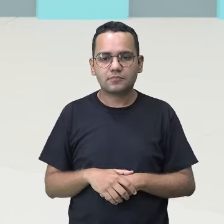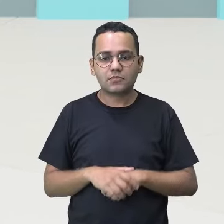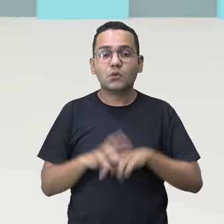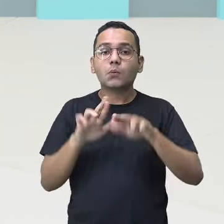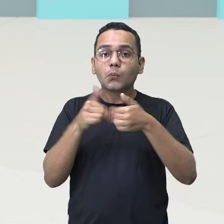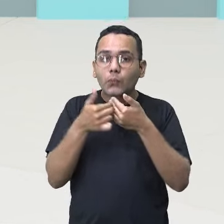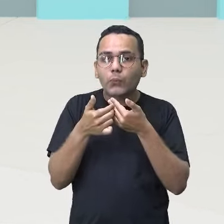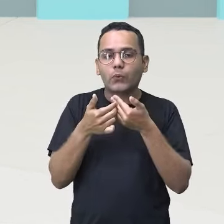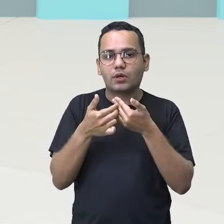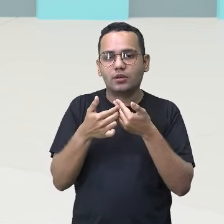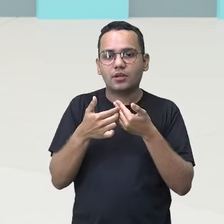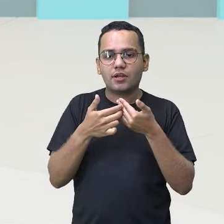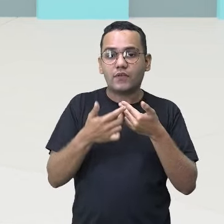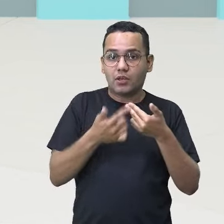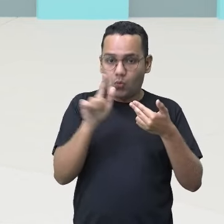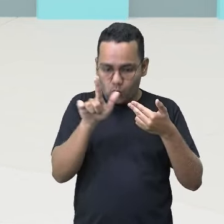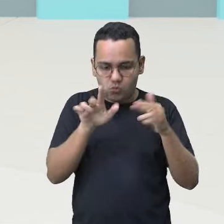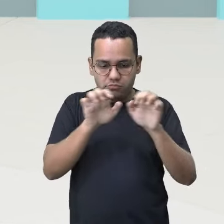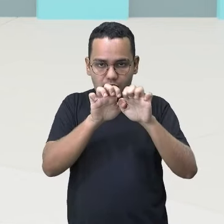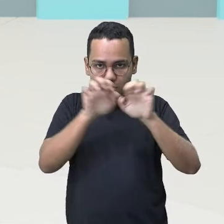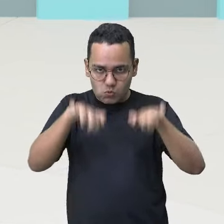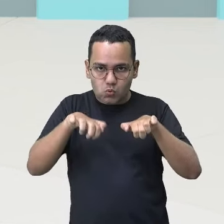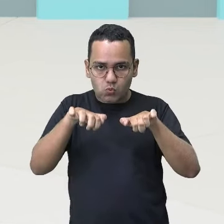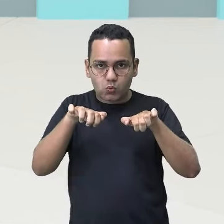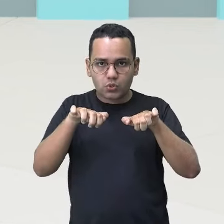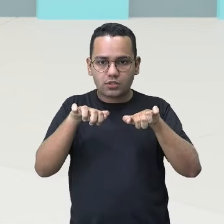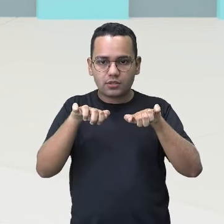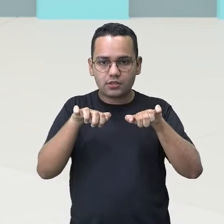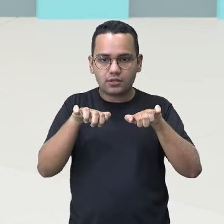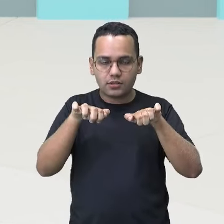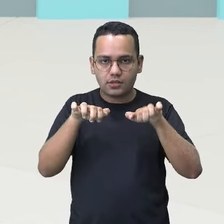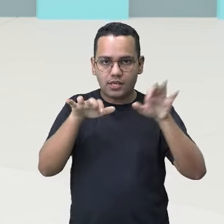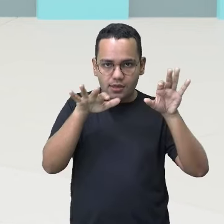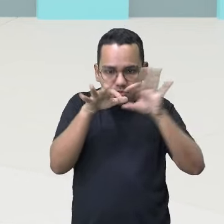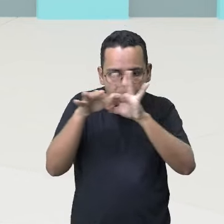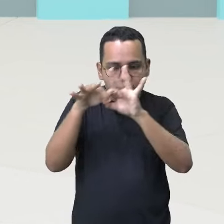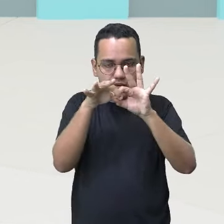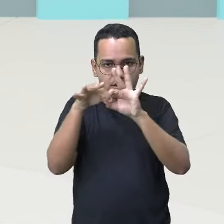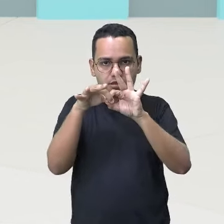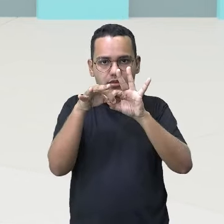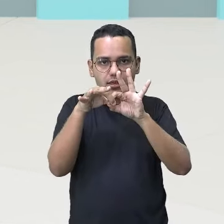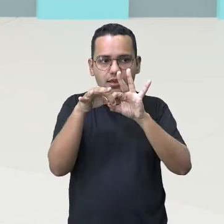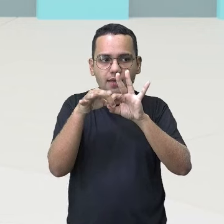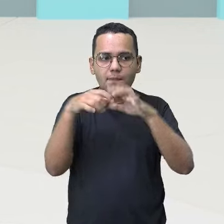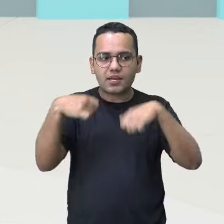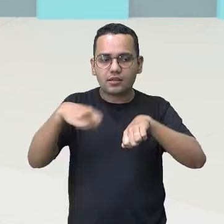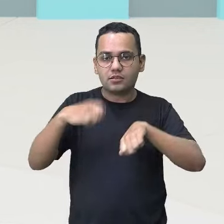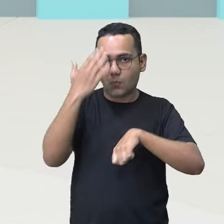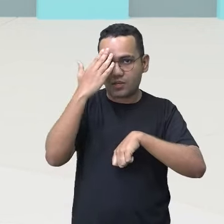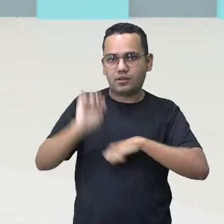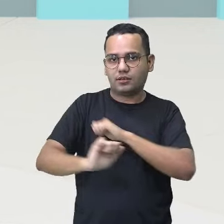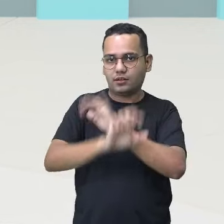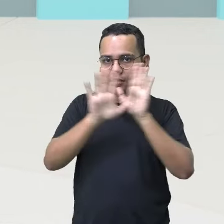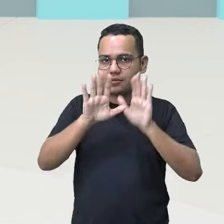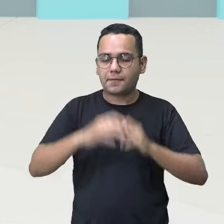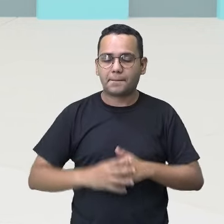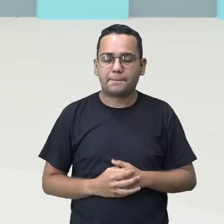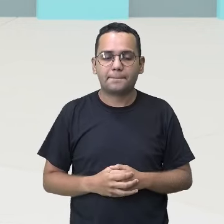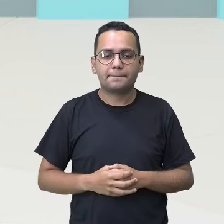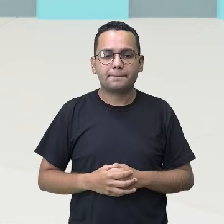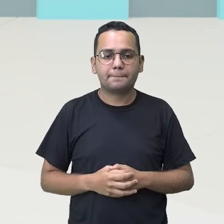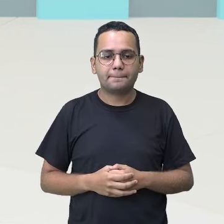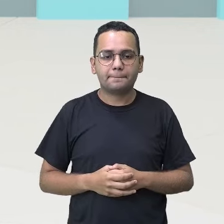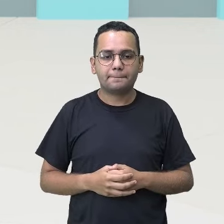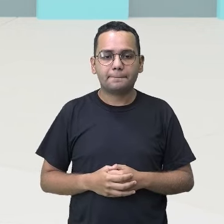distribuir para a estrutura inteira e então a estrutura inteira vai apresentar alguma lógica para você beleza então essa